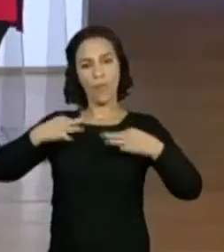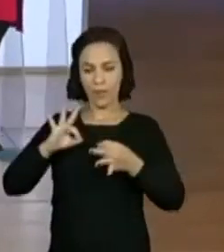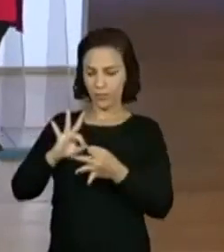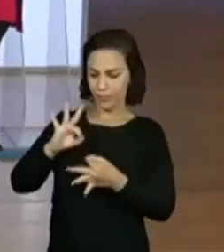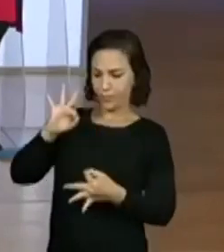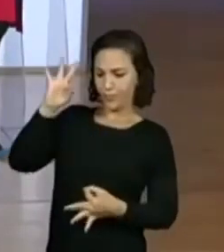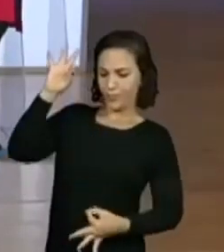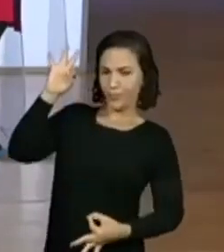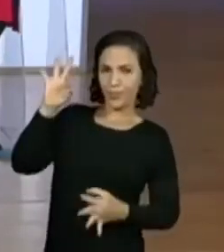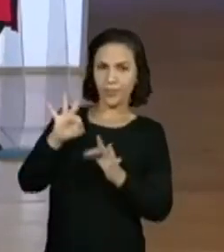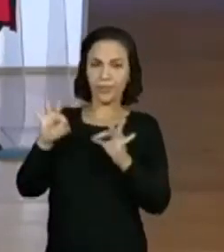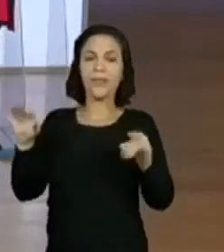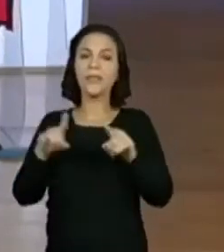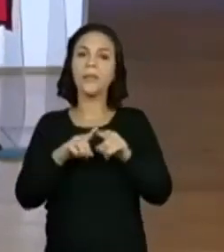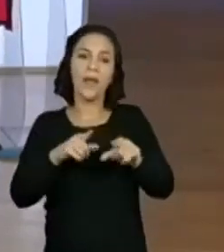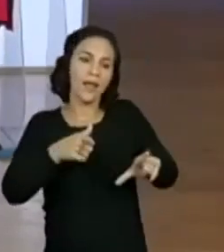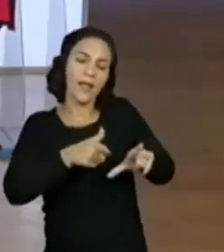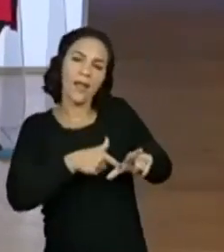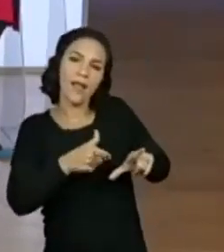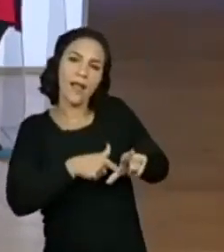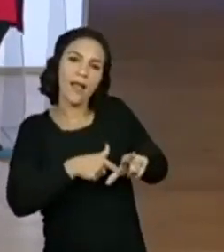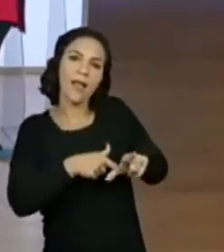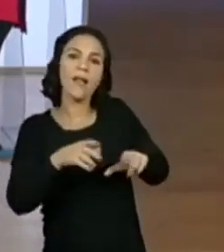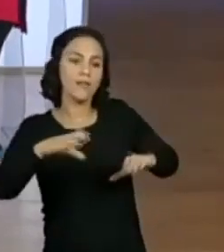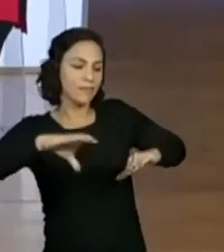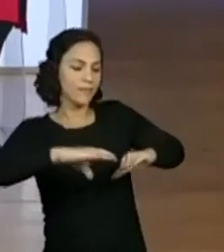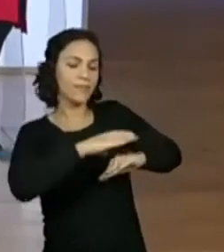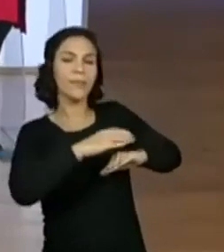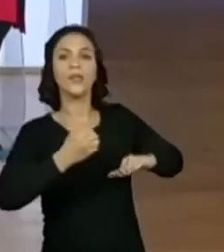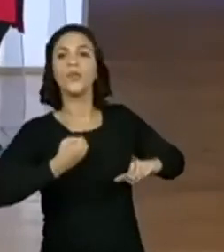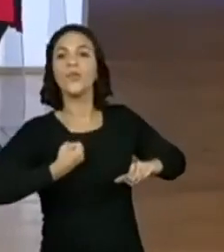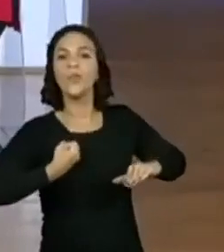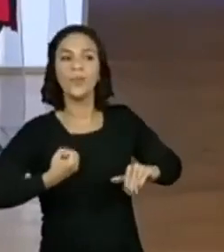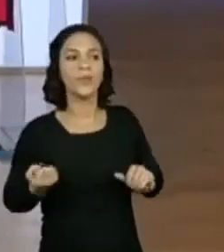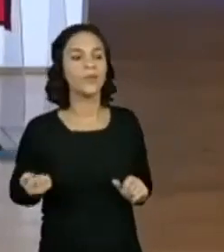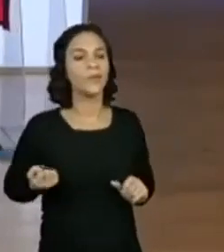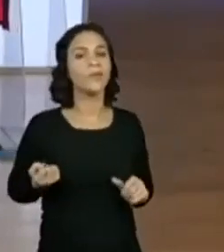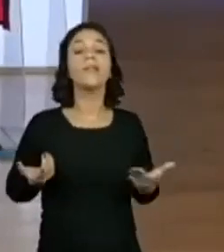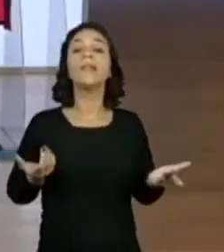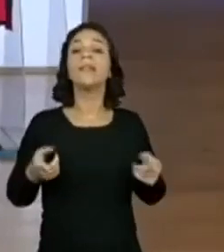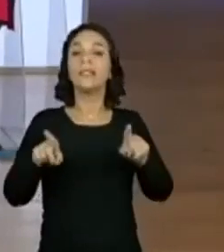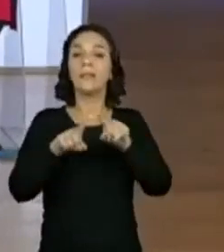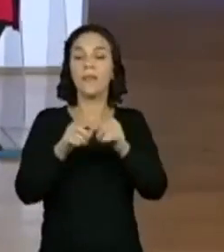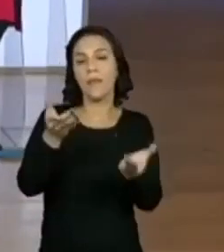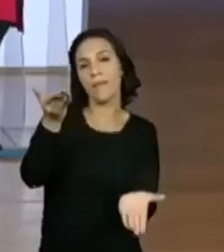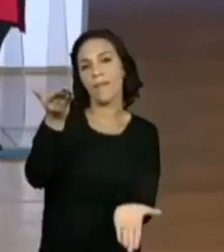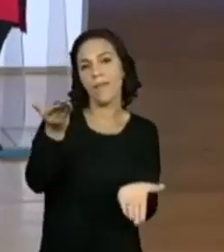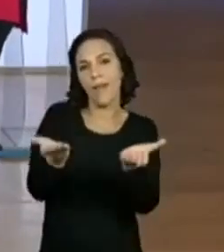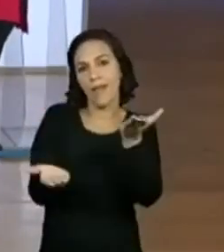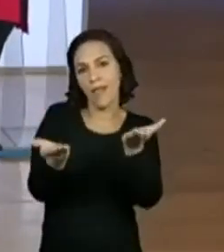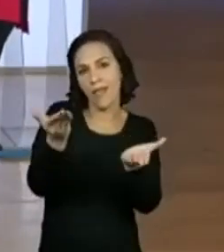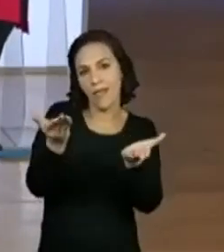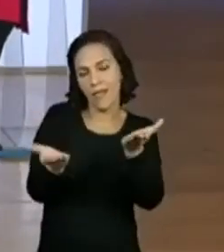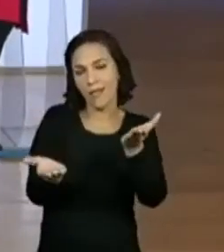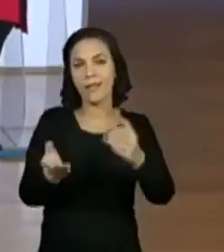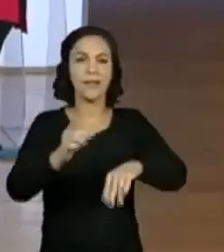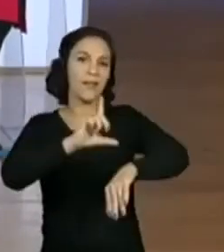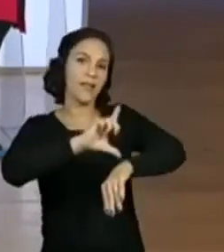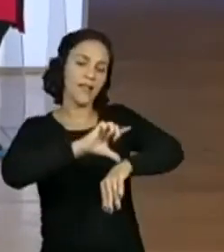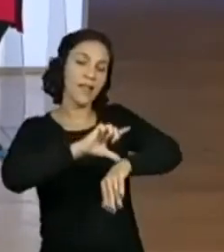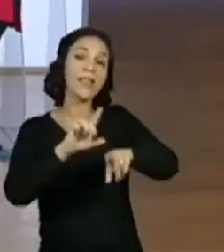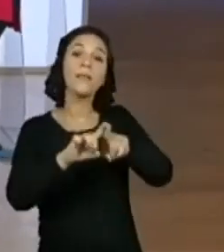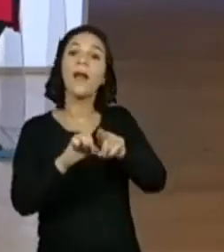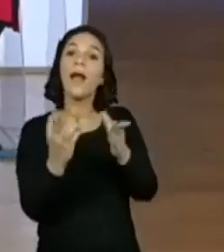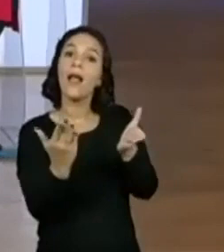roupa, o número do calçado. Para contar dinheiro, na balança, no relógio, nas páginas de livros, nós